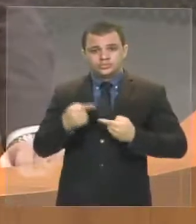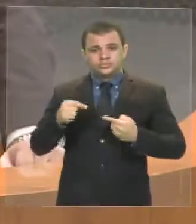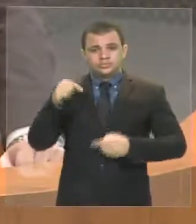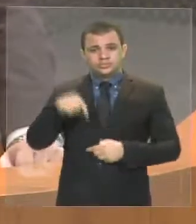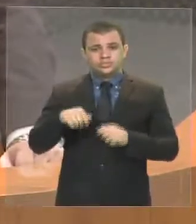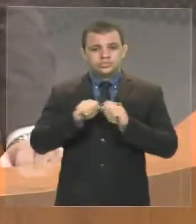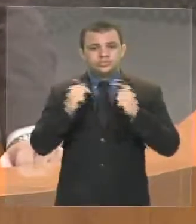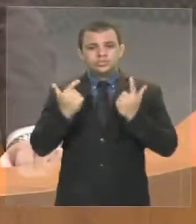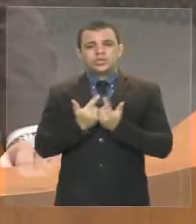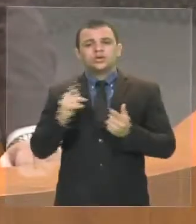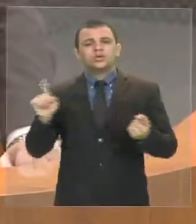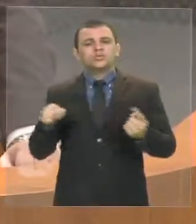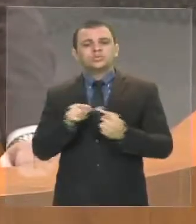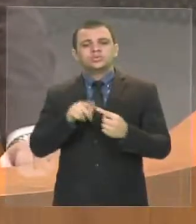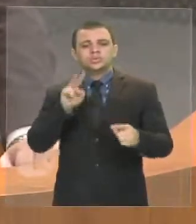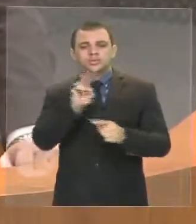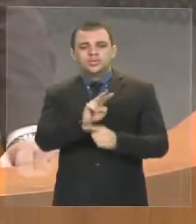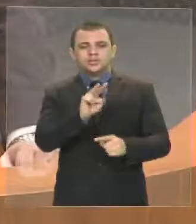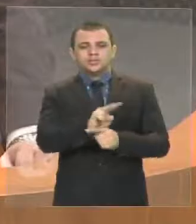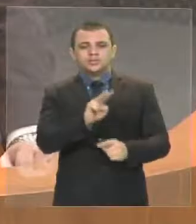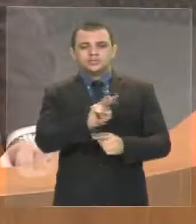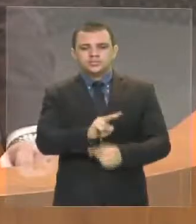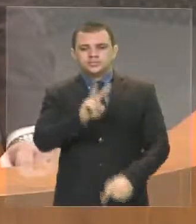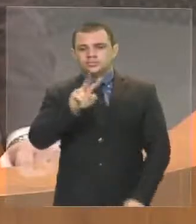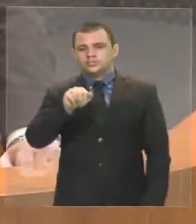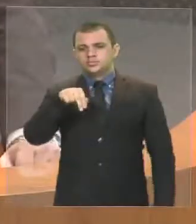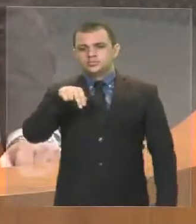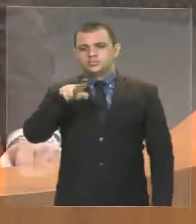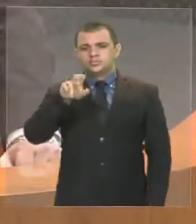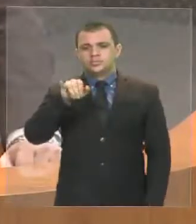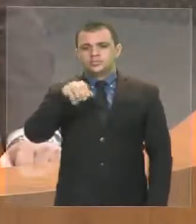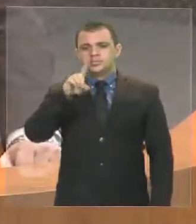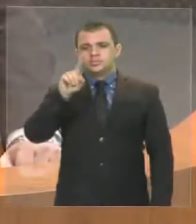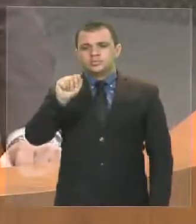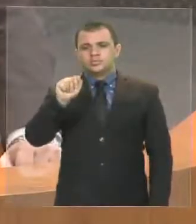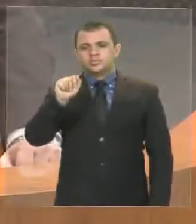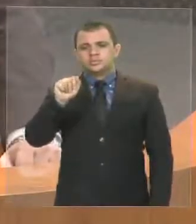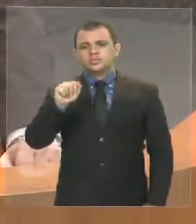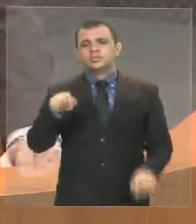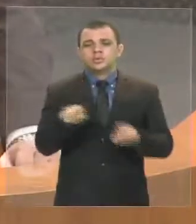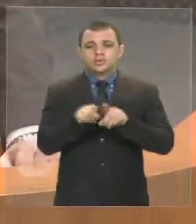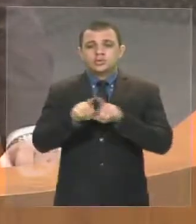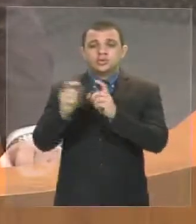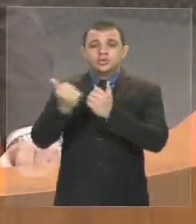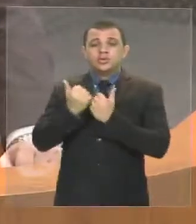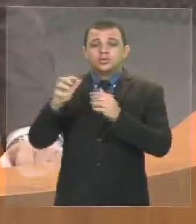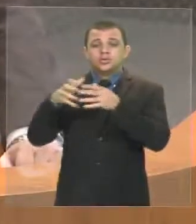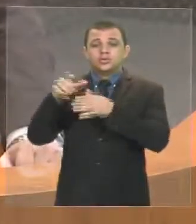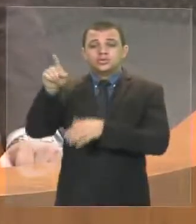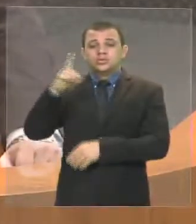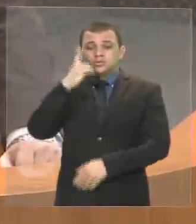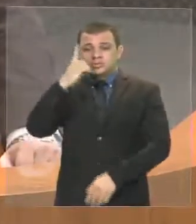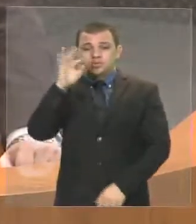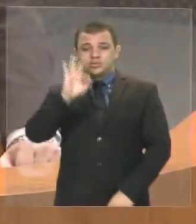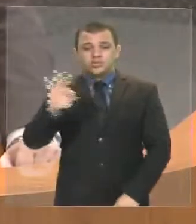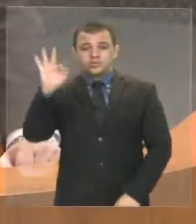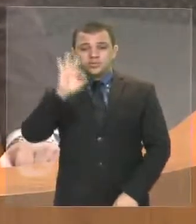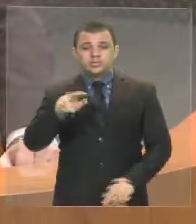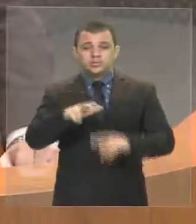da vaquejada, legalizada além do apoio da bancada federal contra a decisão do STF, que